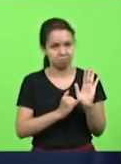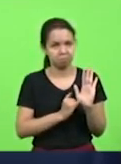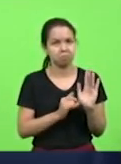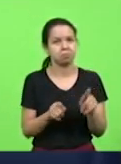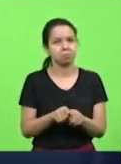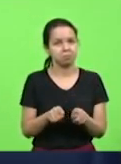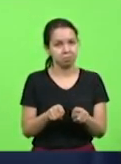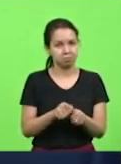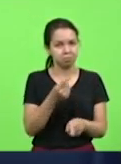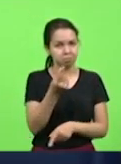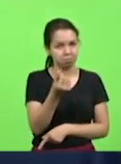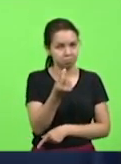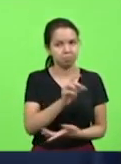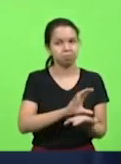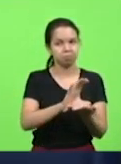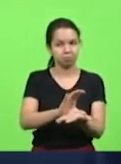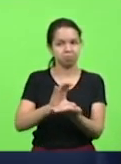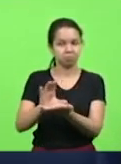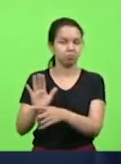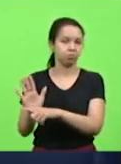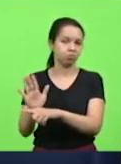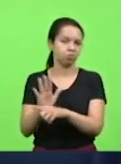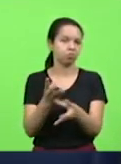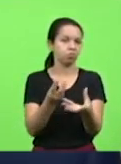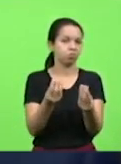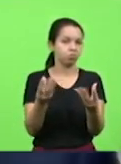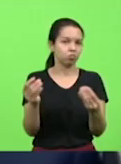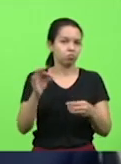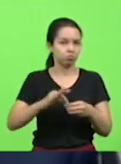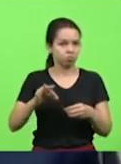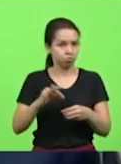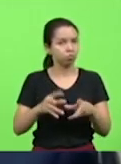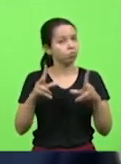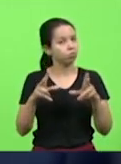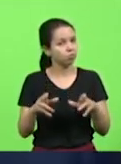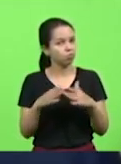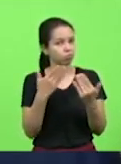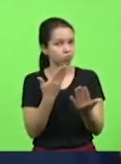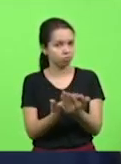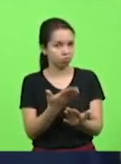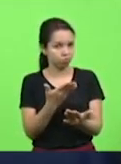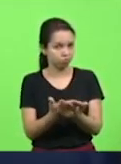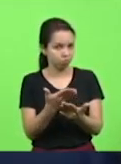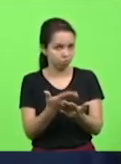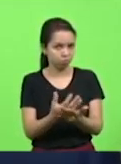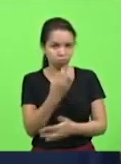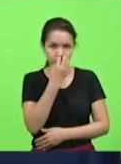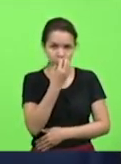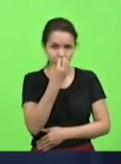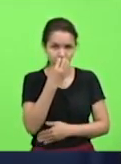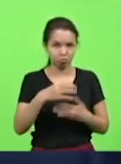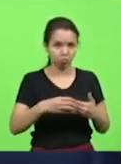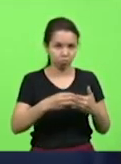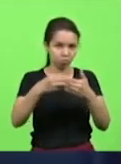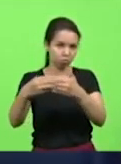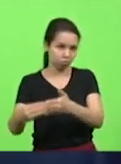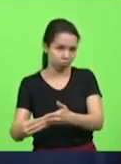entidades existentes em nosso estado, que, assim como a escola de cães guias Helen